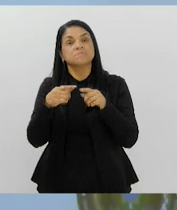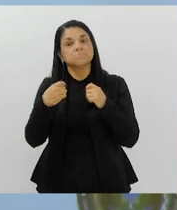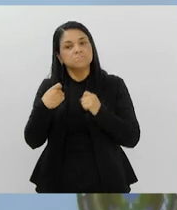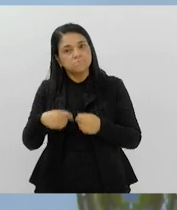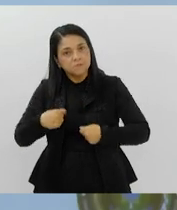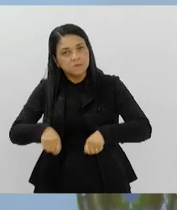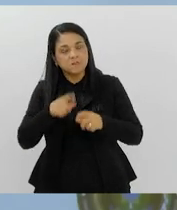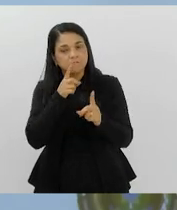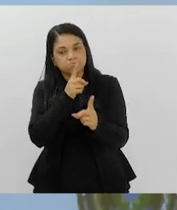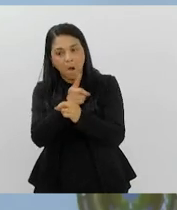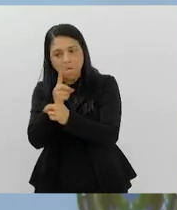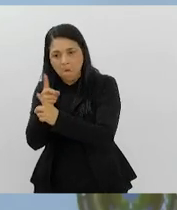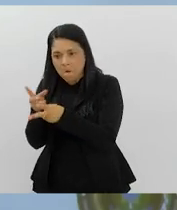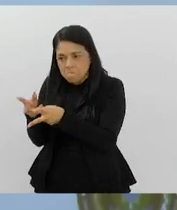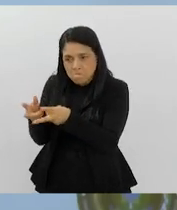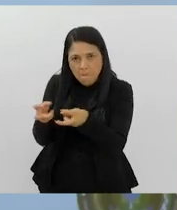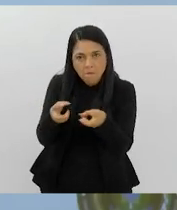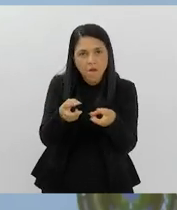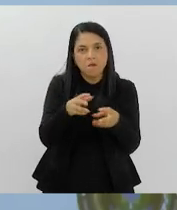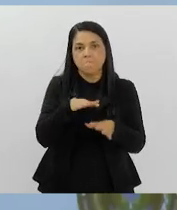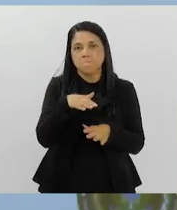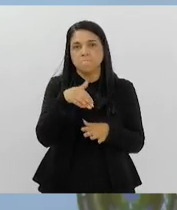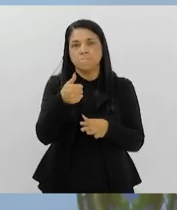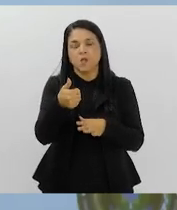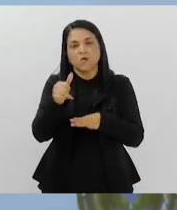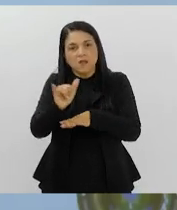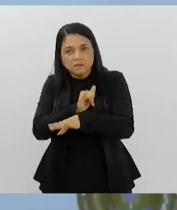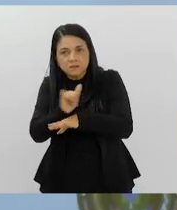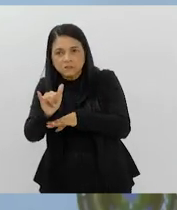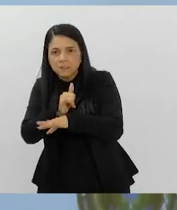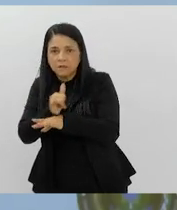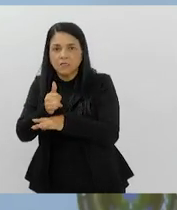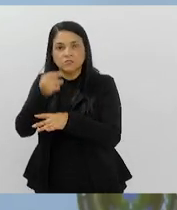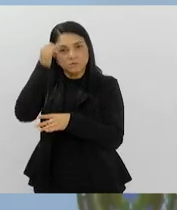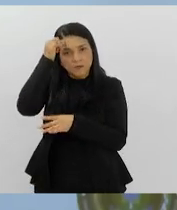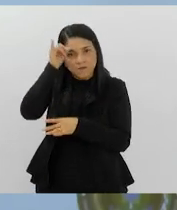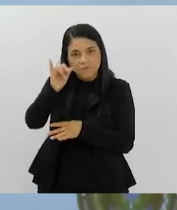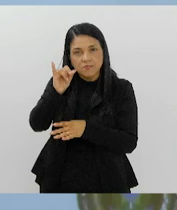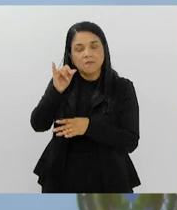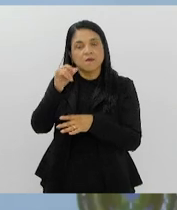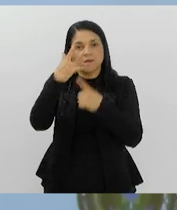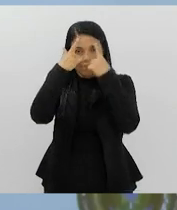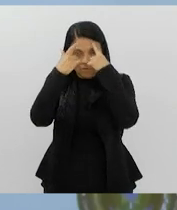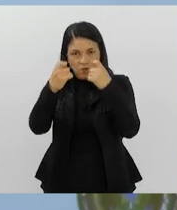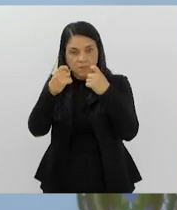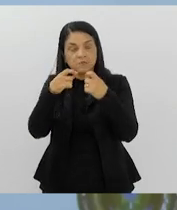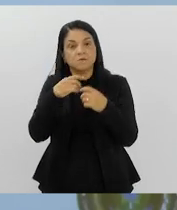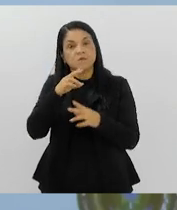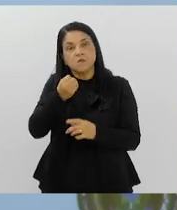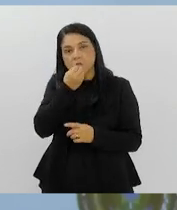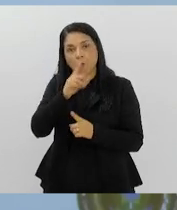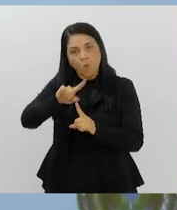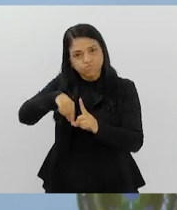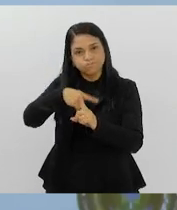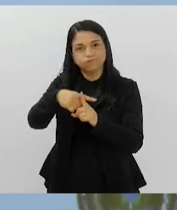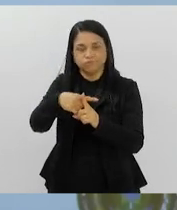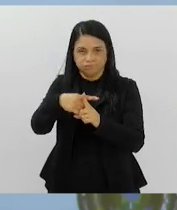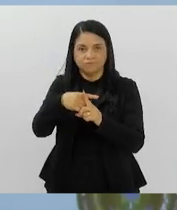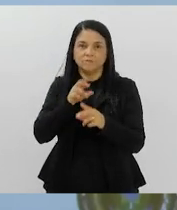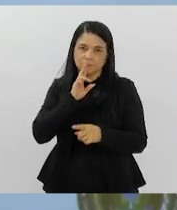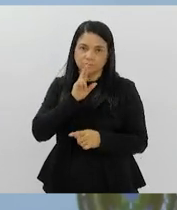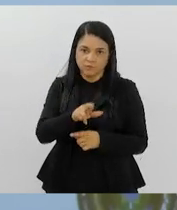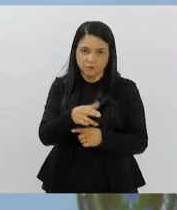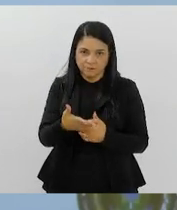e aprimorar as práticas de prevenção que são efetivas e que têm bons resultados.